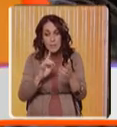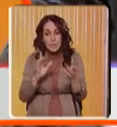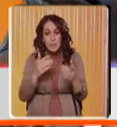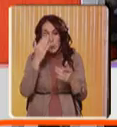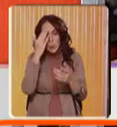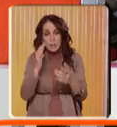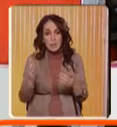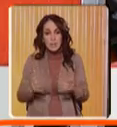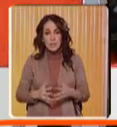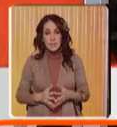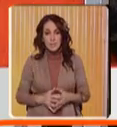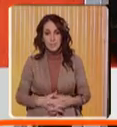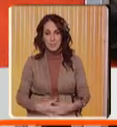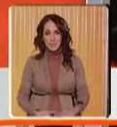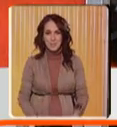eu acho que é muito suave.